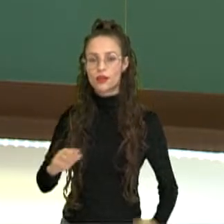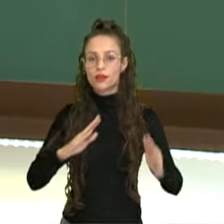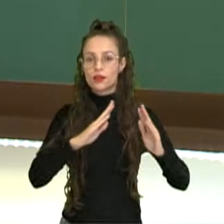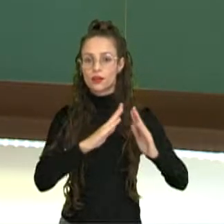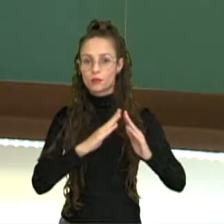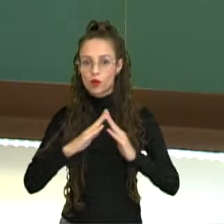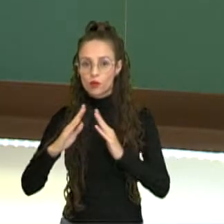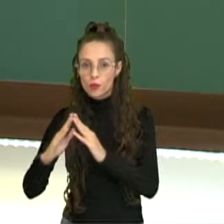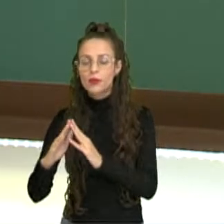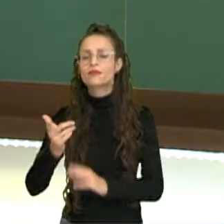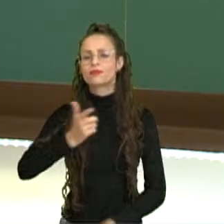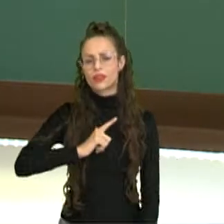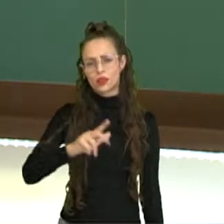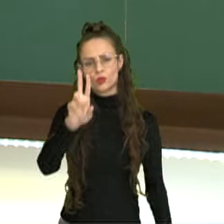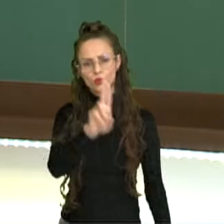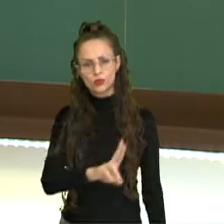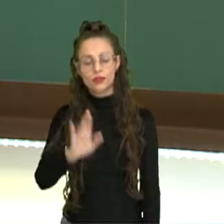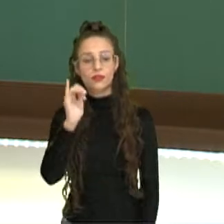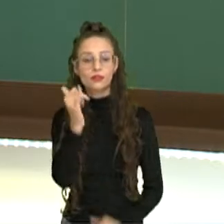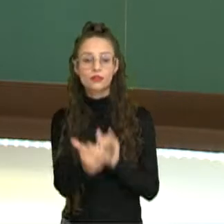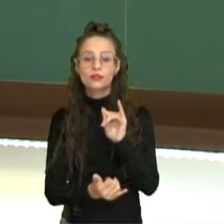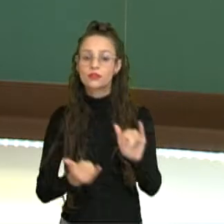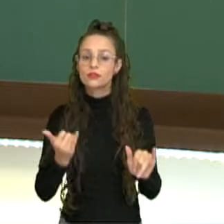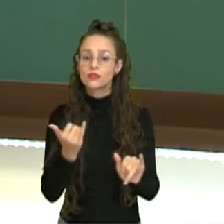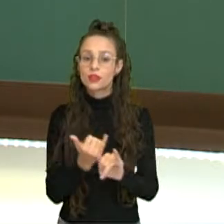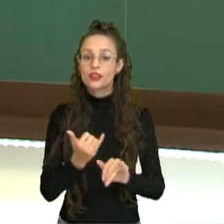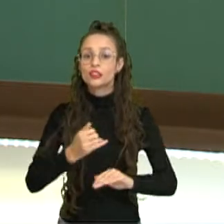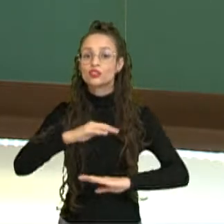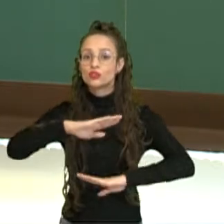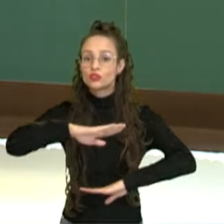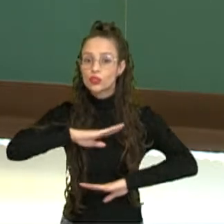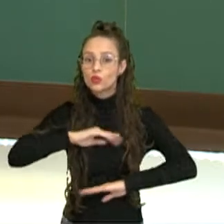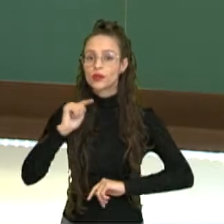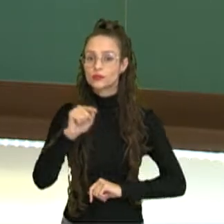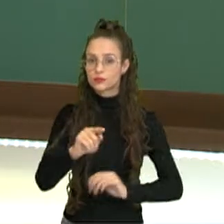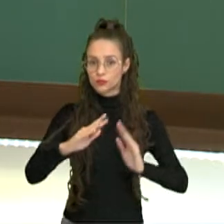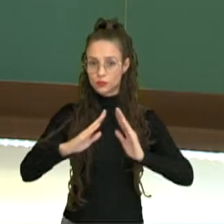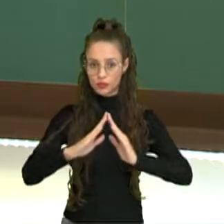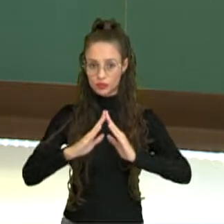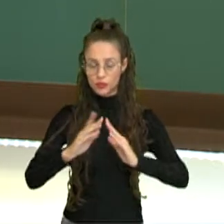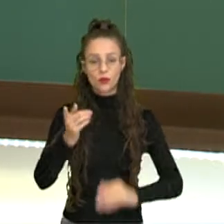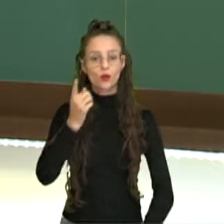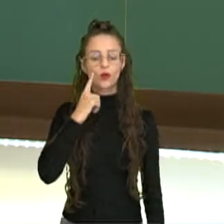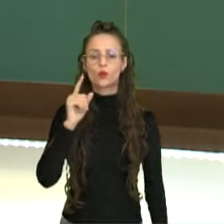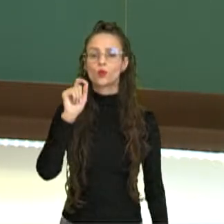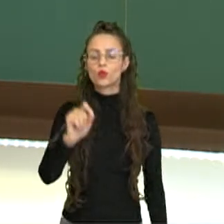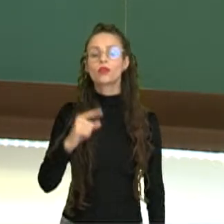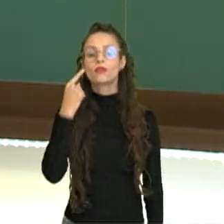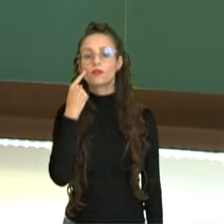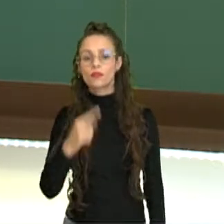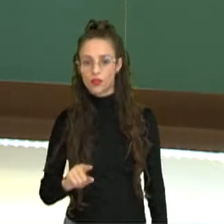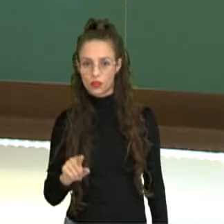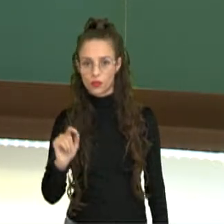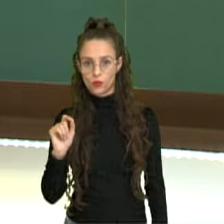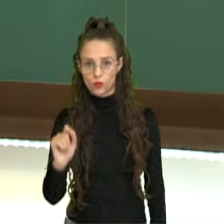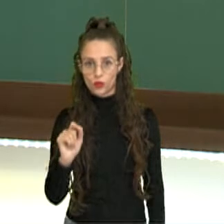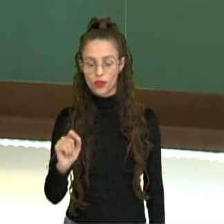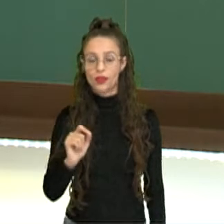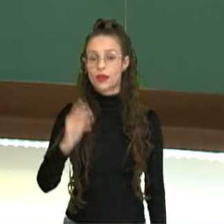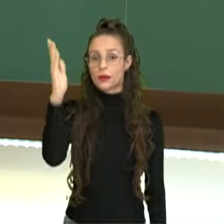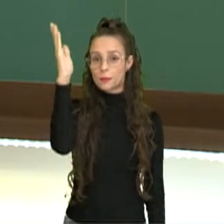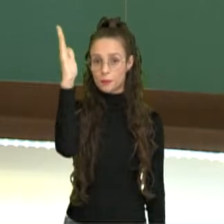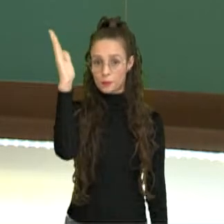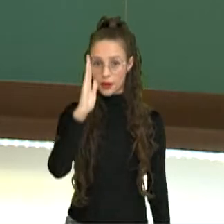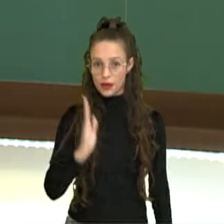domicílios em que havia utilização da internet por situação do domicílio. Então, o que eu vou ver? No